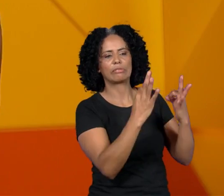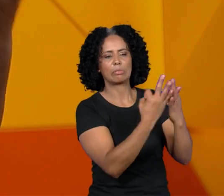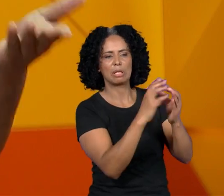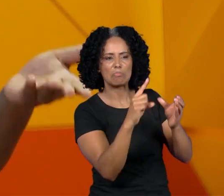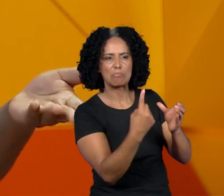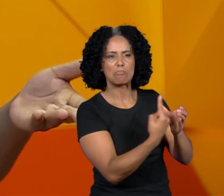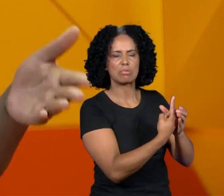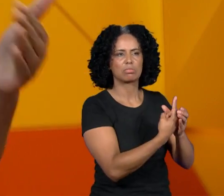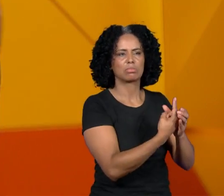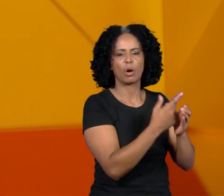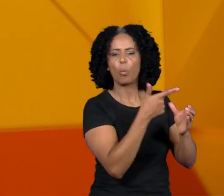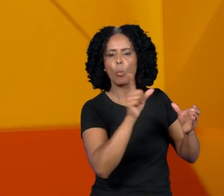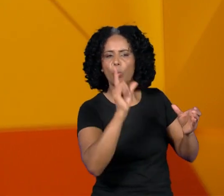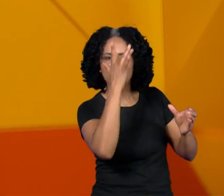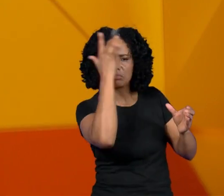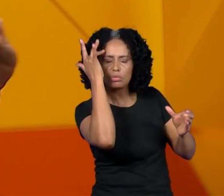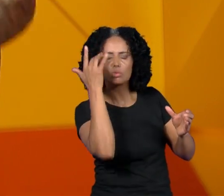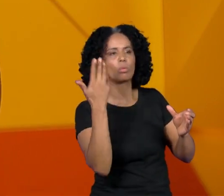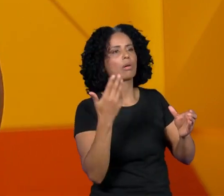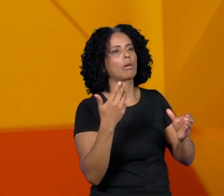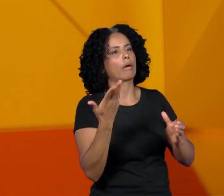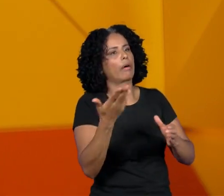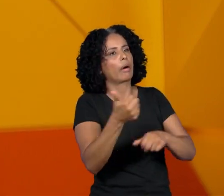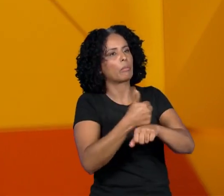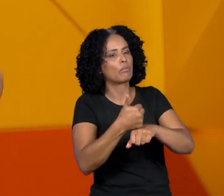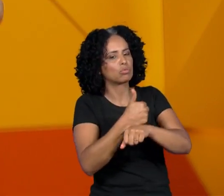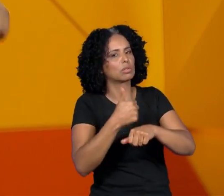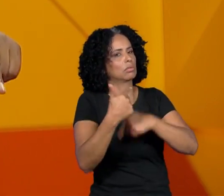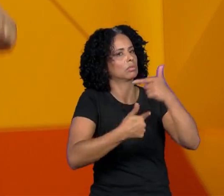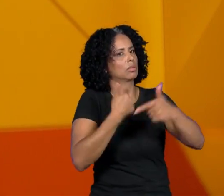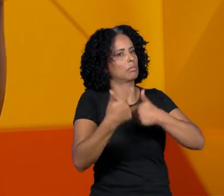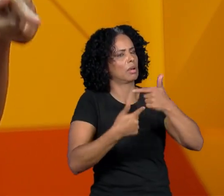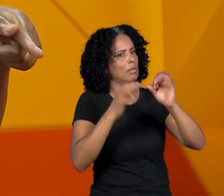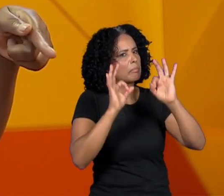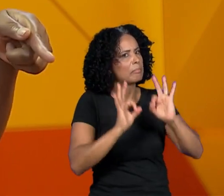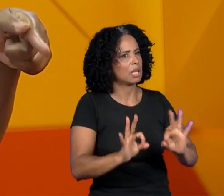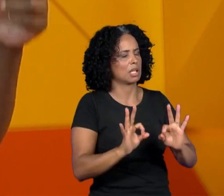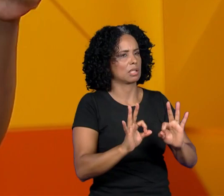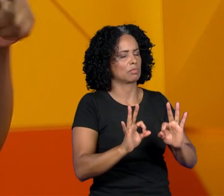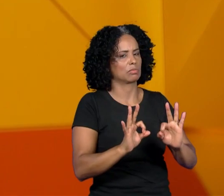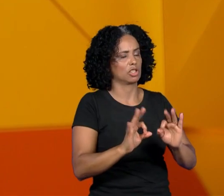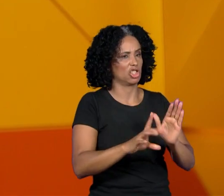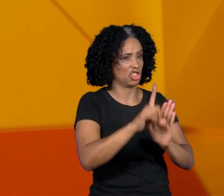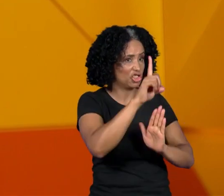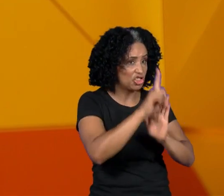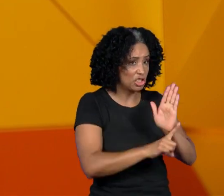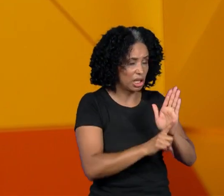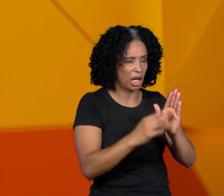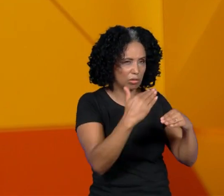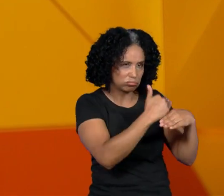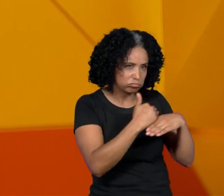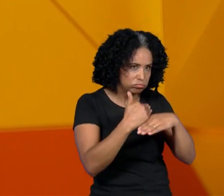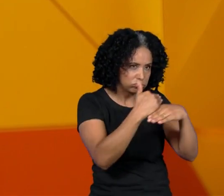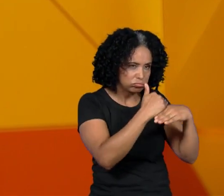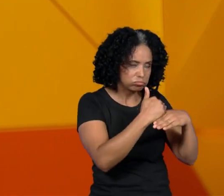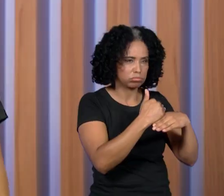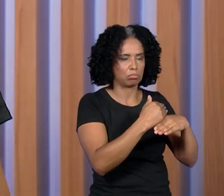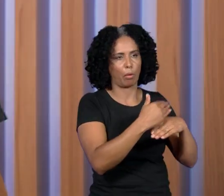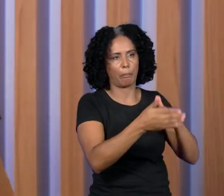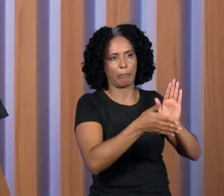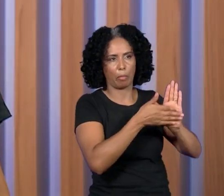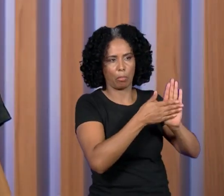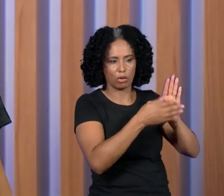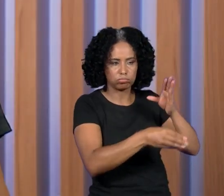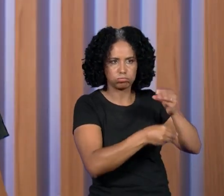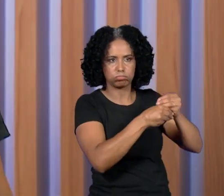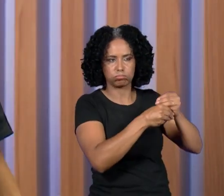que servem aquela casa, que é o trabalhador e que faz jus aos direitos da PEC das domésticas, certo? Certo.